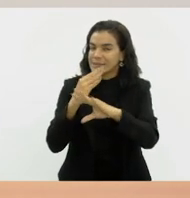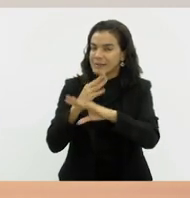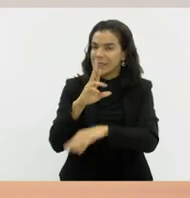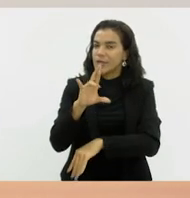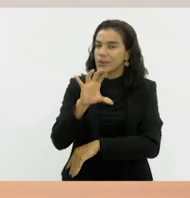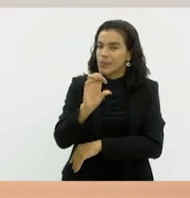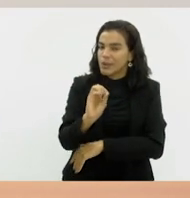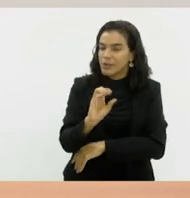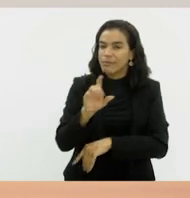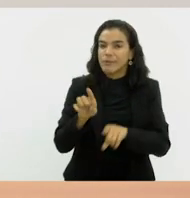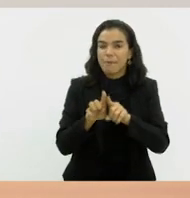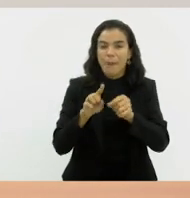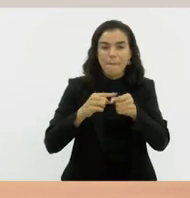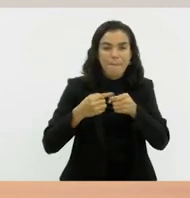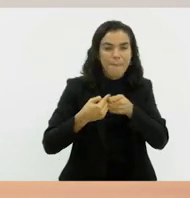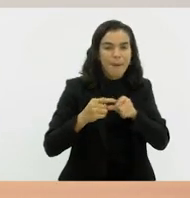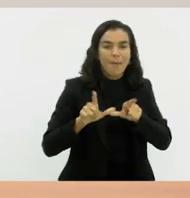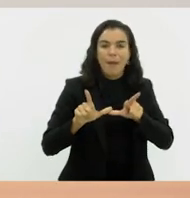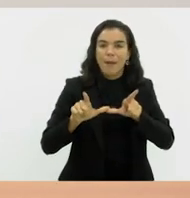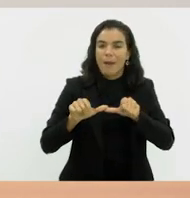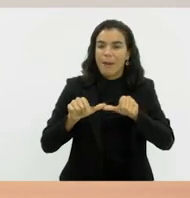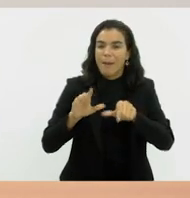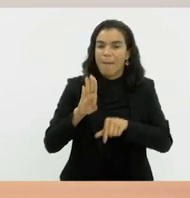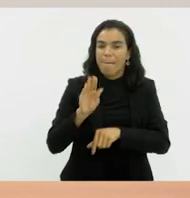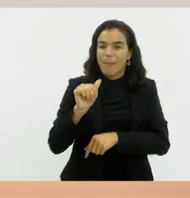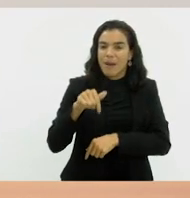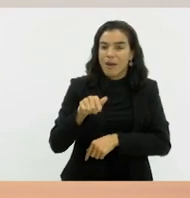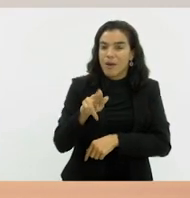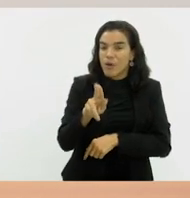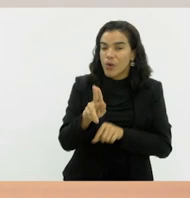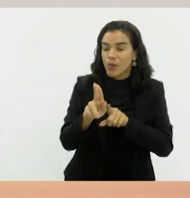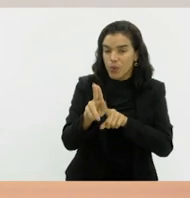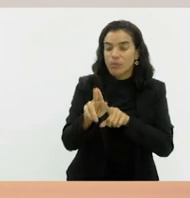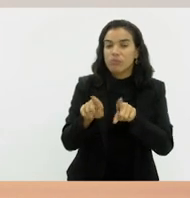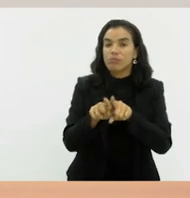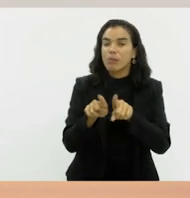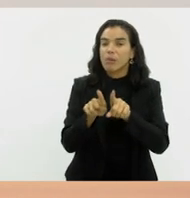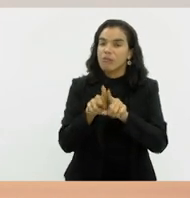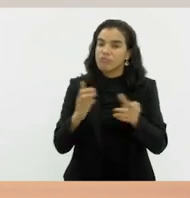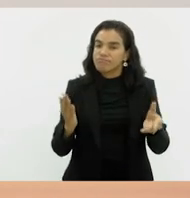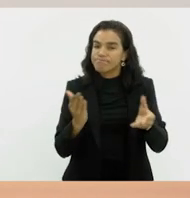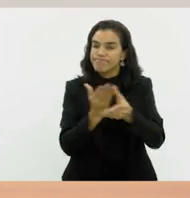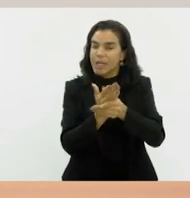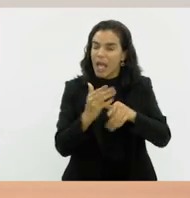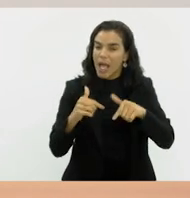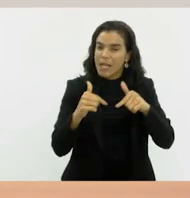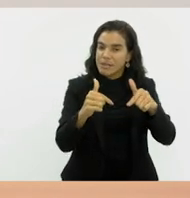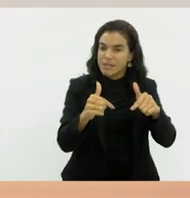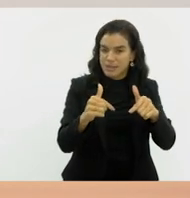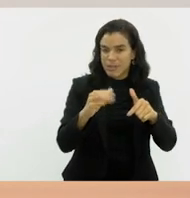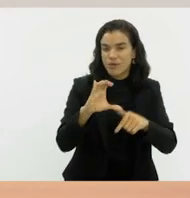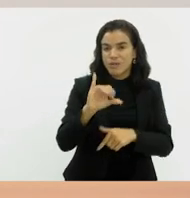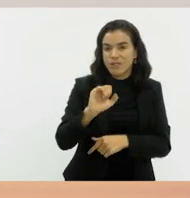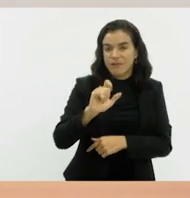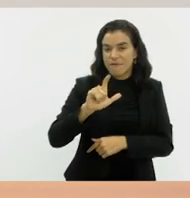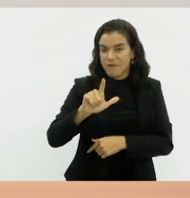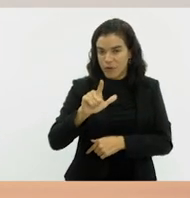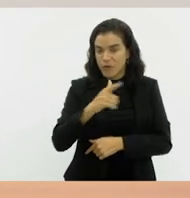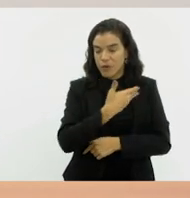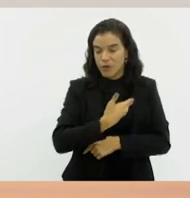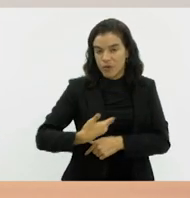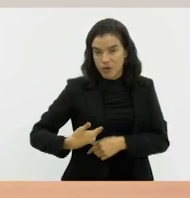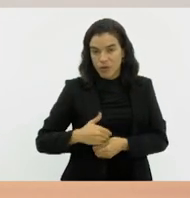particular ao bairro de Bangu, a questão, né, de uma ação civil pública comandada pelo Ministério Público.